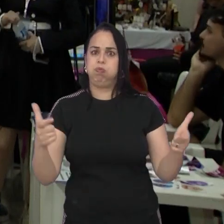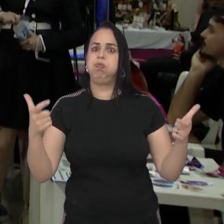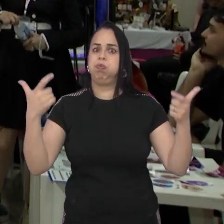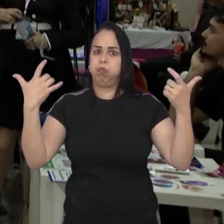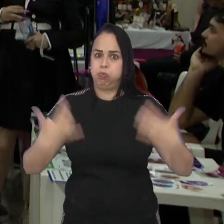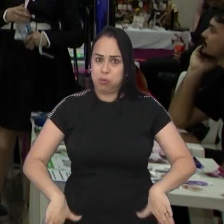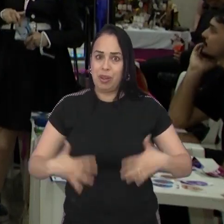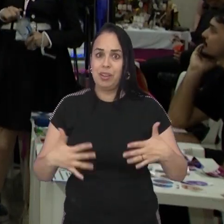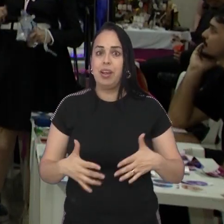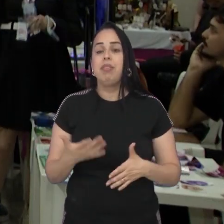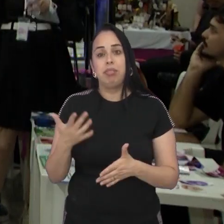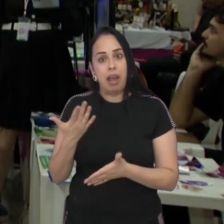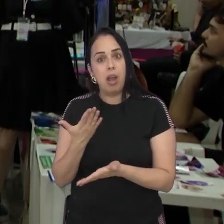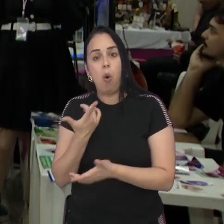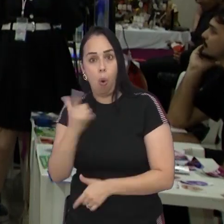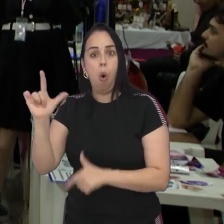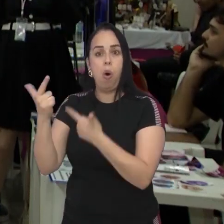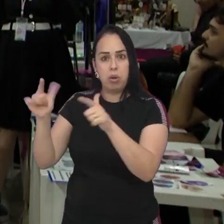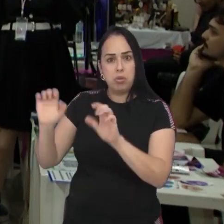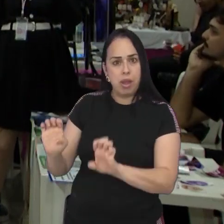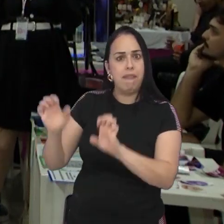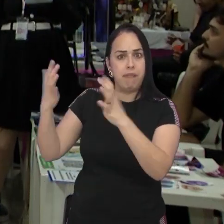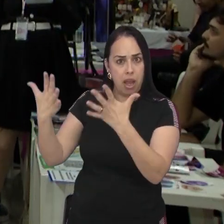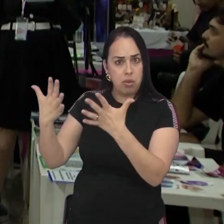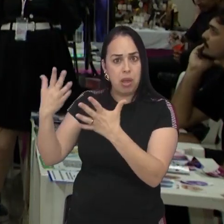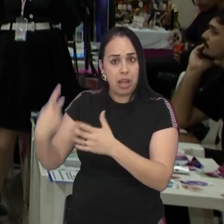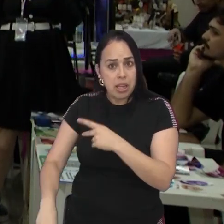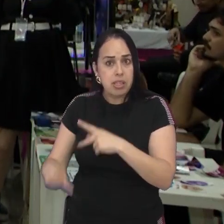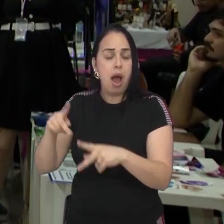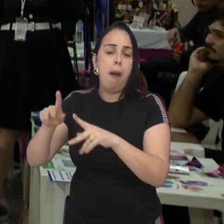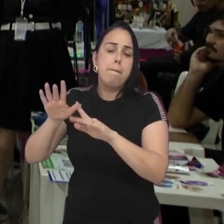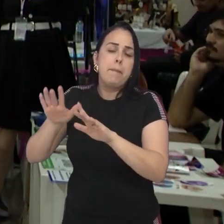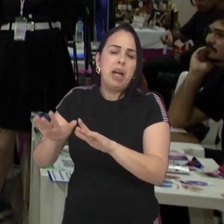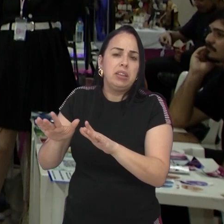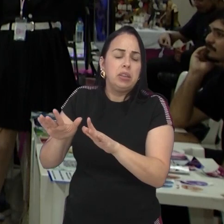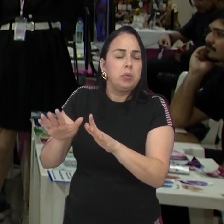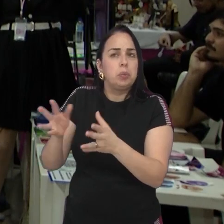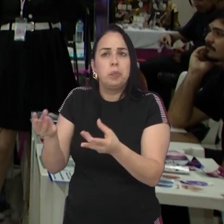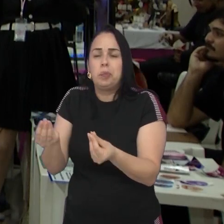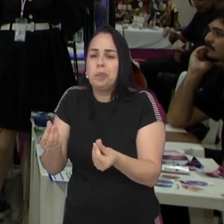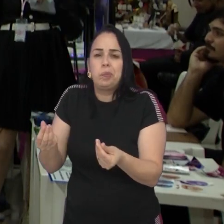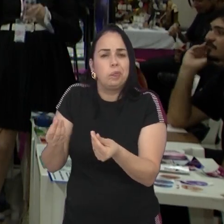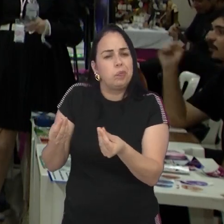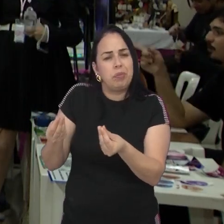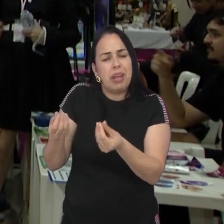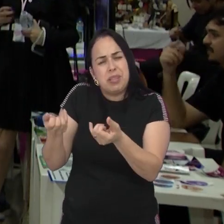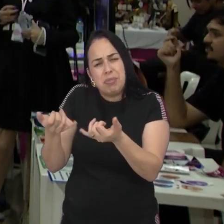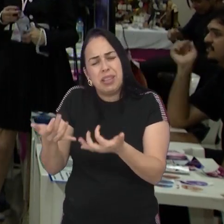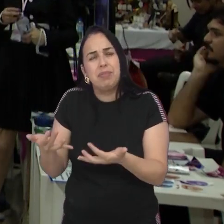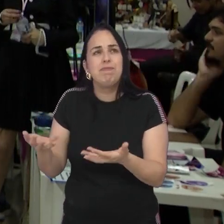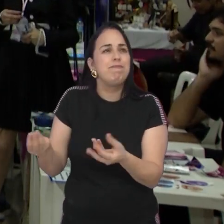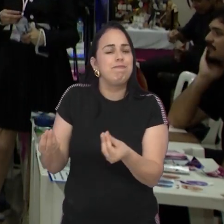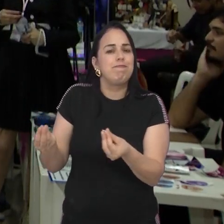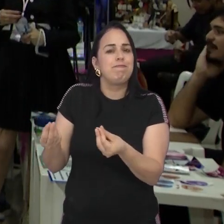grande mesmo, né? A gente já tem outros eventos que existem dentro da cidade, mas assim, não eram, como que eu posso